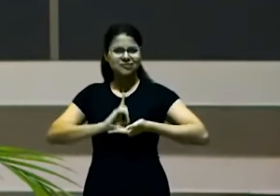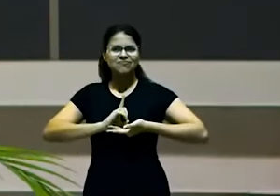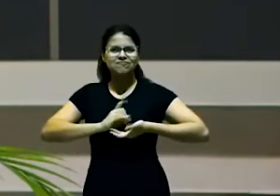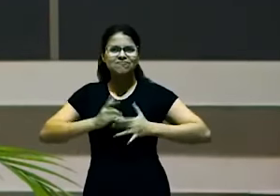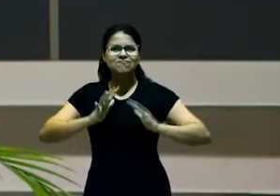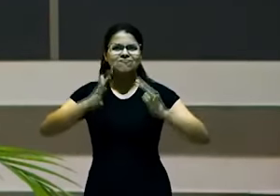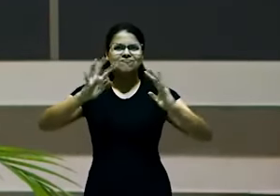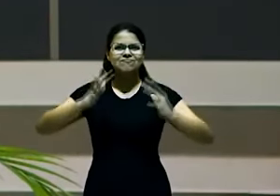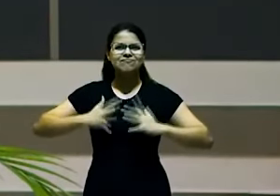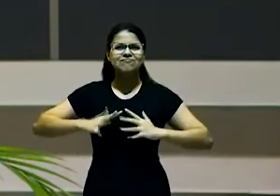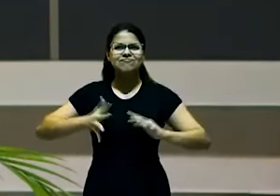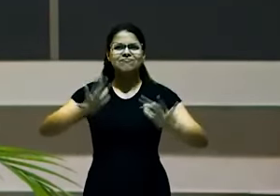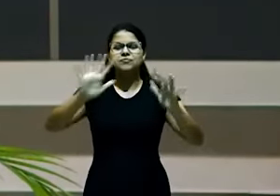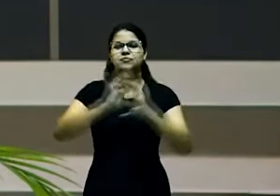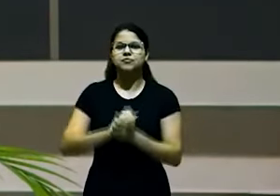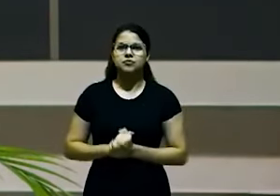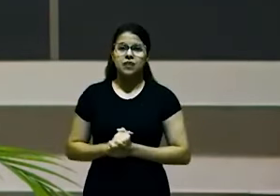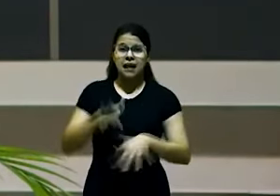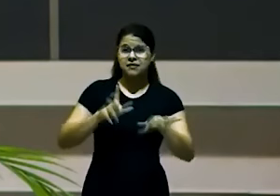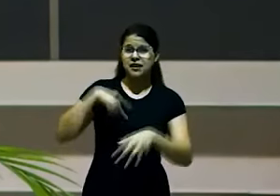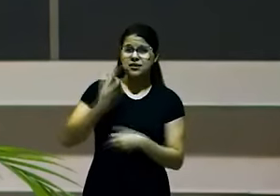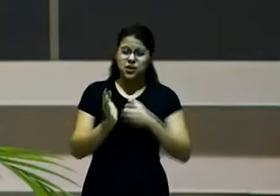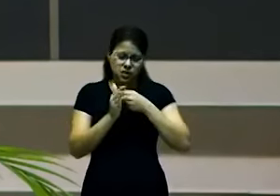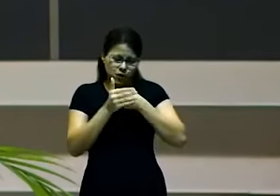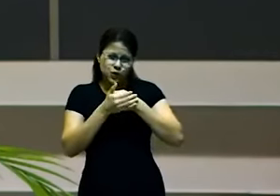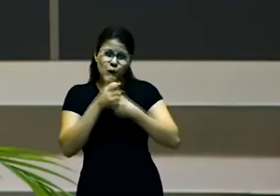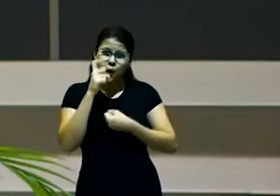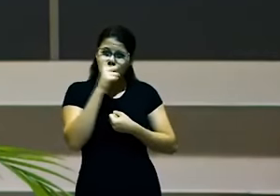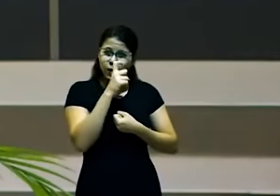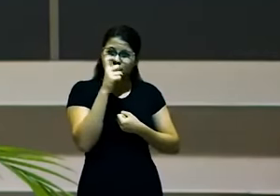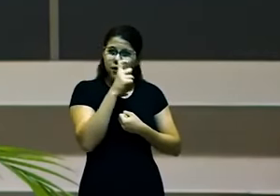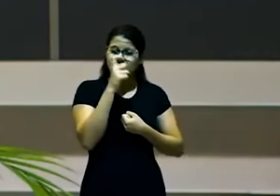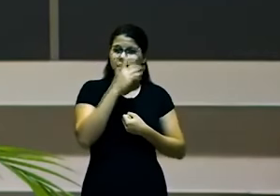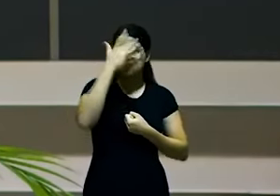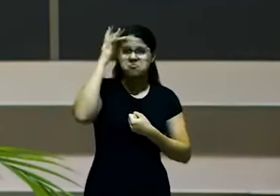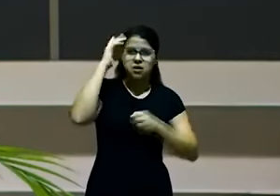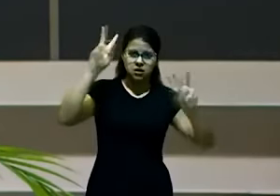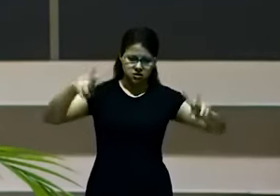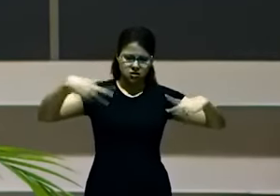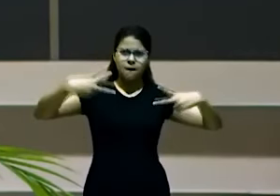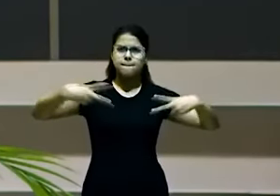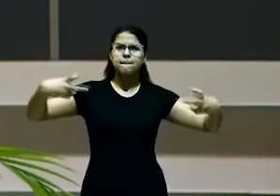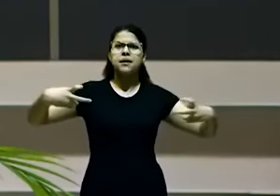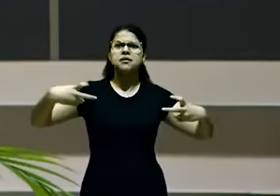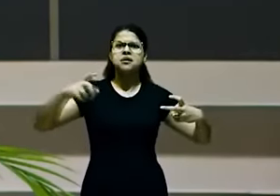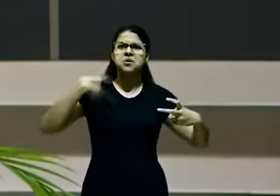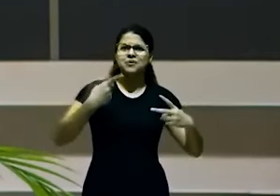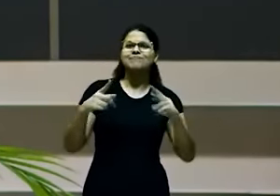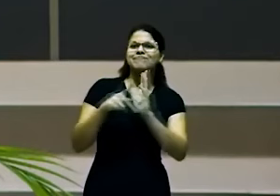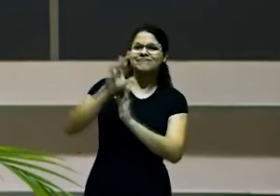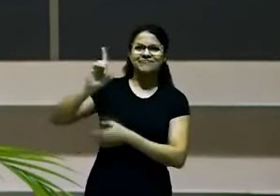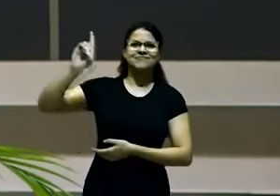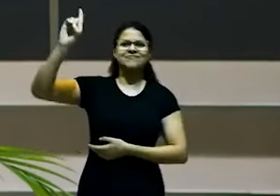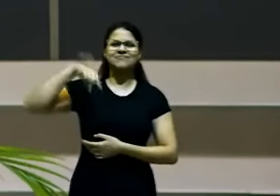denuncia ainda que a gente negue muita gente vai saber que a gente é dele muita